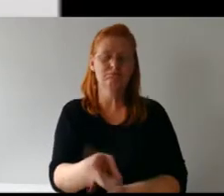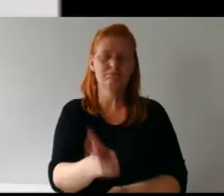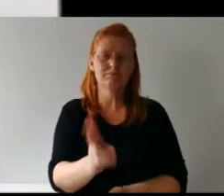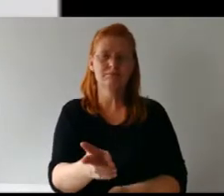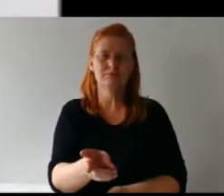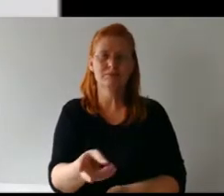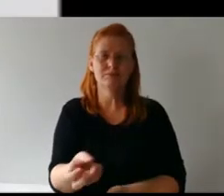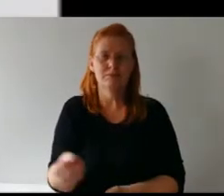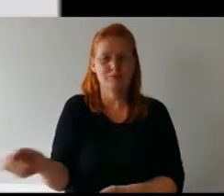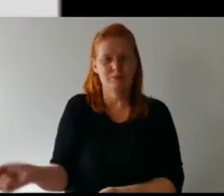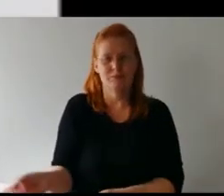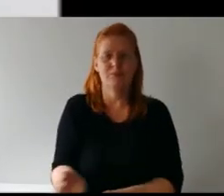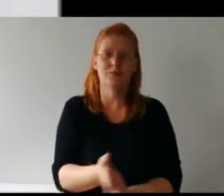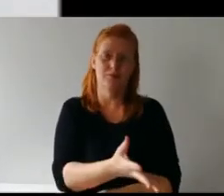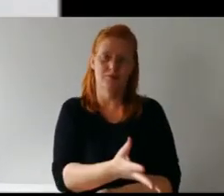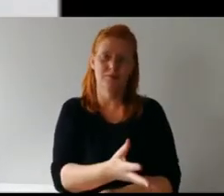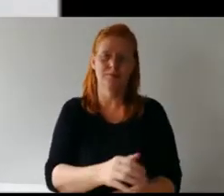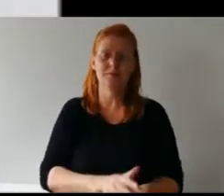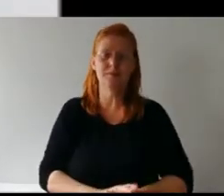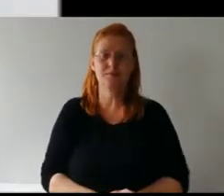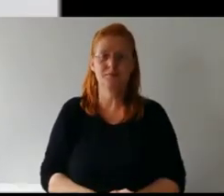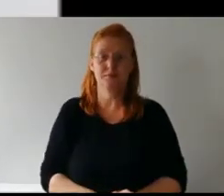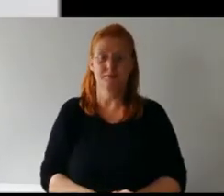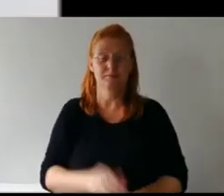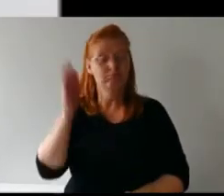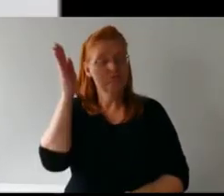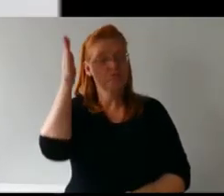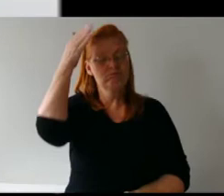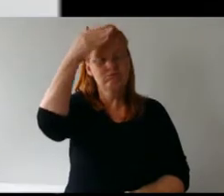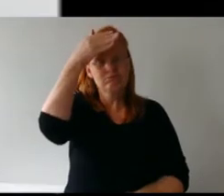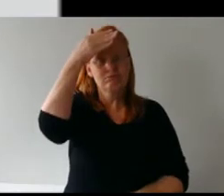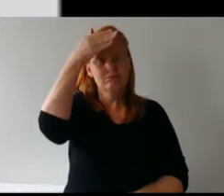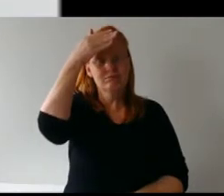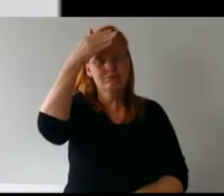tornando-se uma constante busca pelo novo.